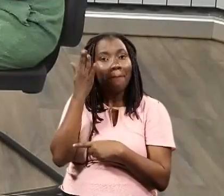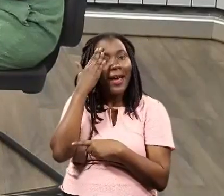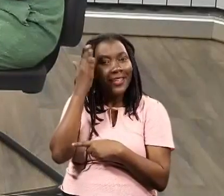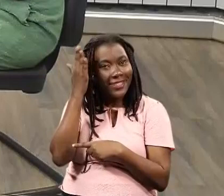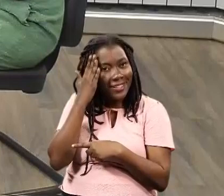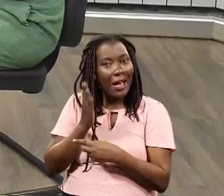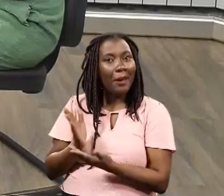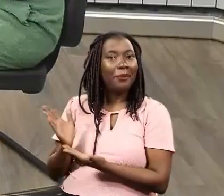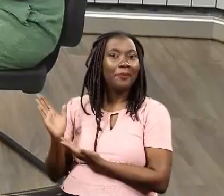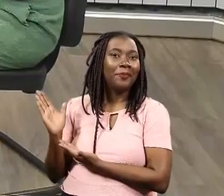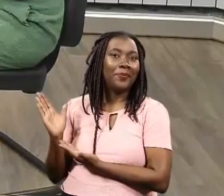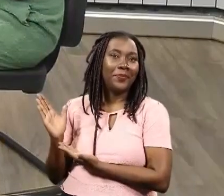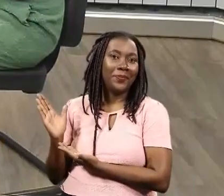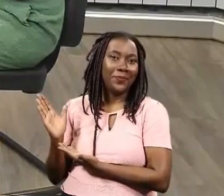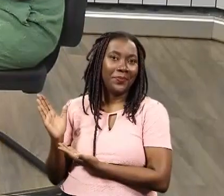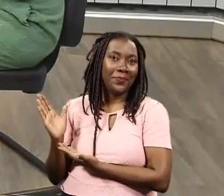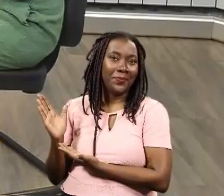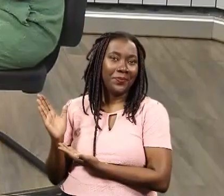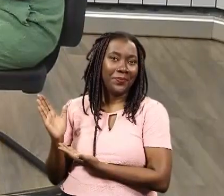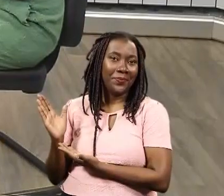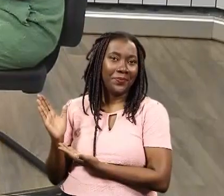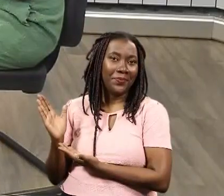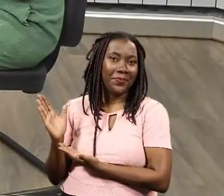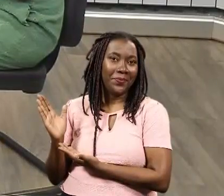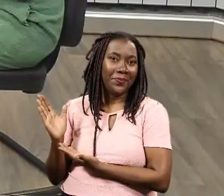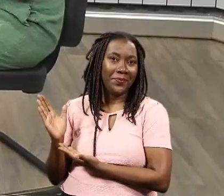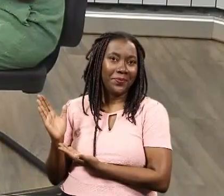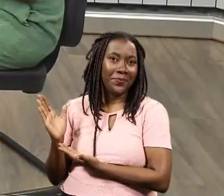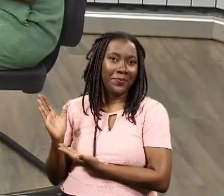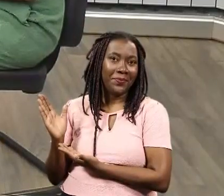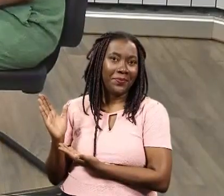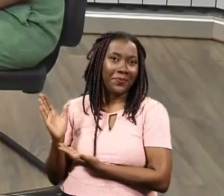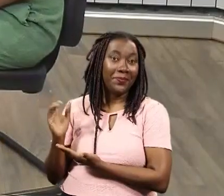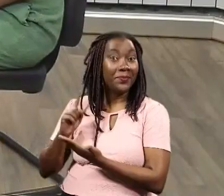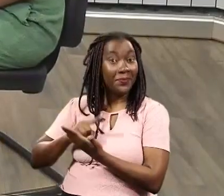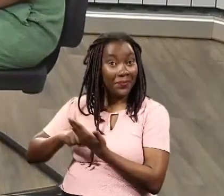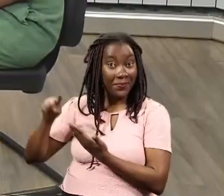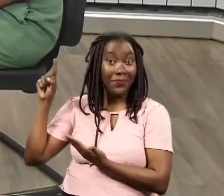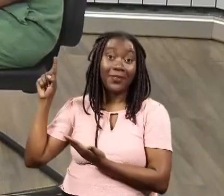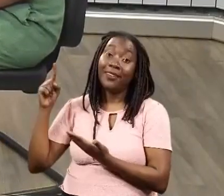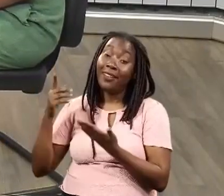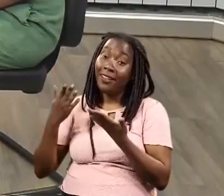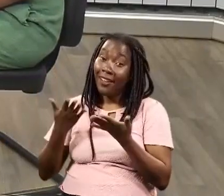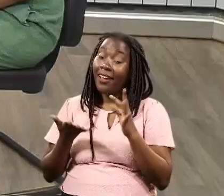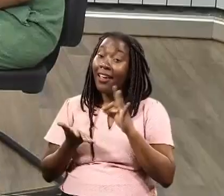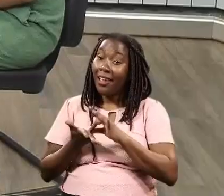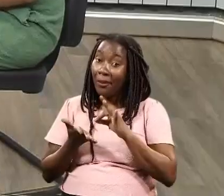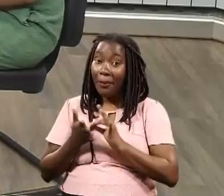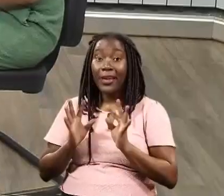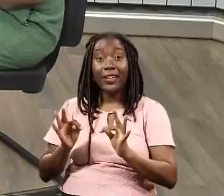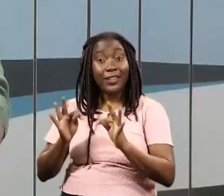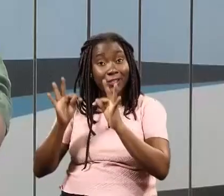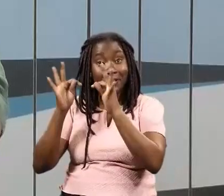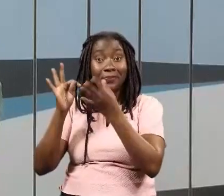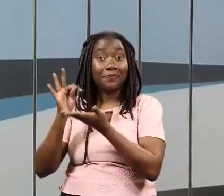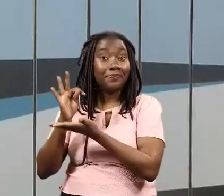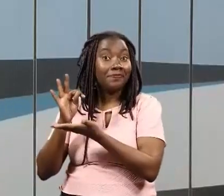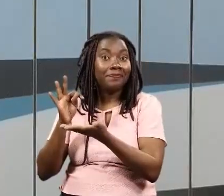movimento arrasta para cima. Arrasta para cima. Arrasta para cima. Então, realmente, são tecnologias que estão,